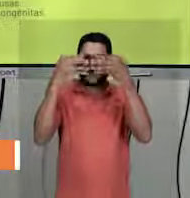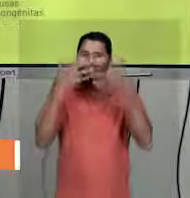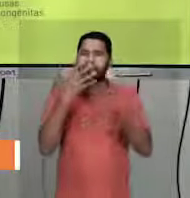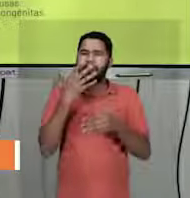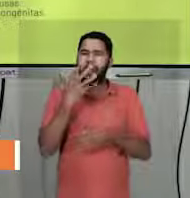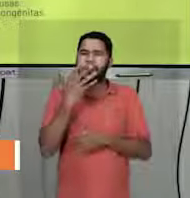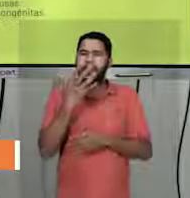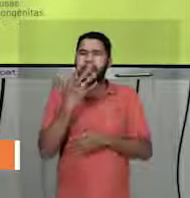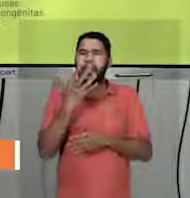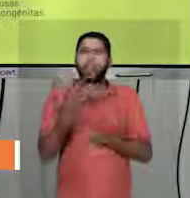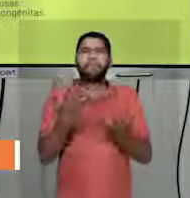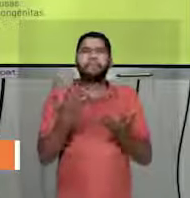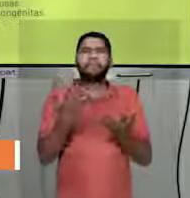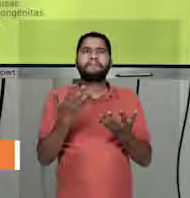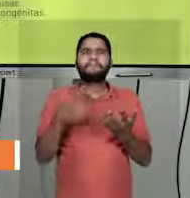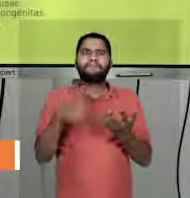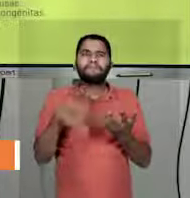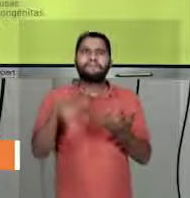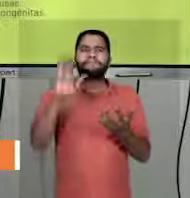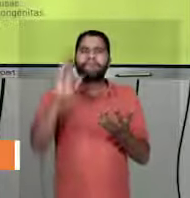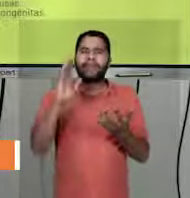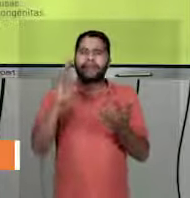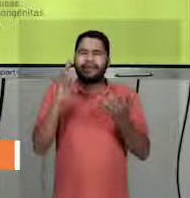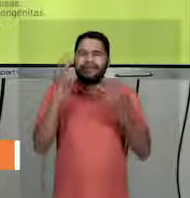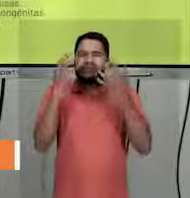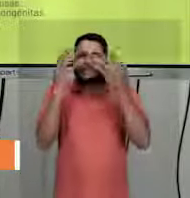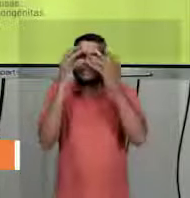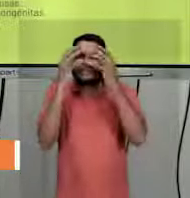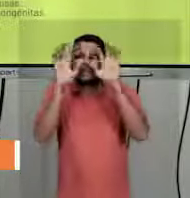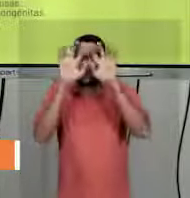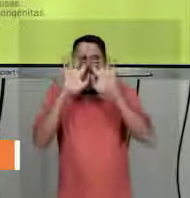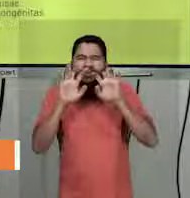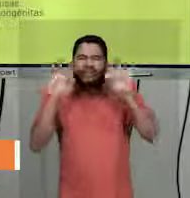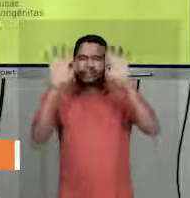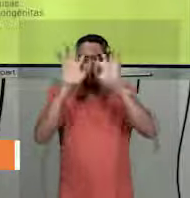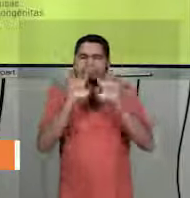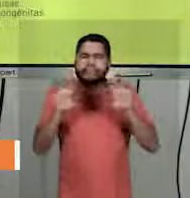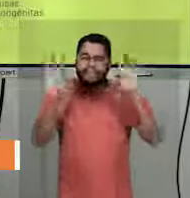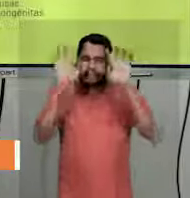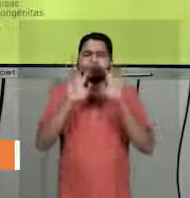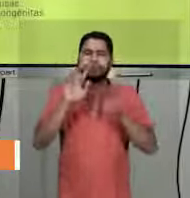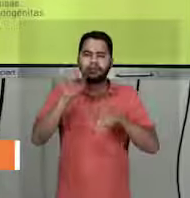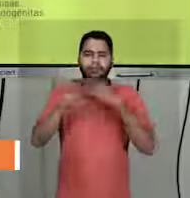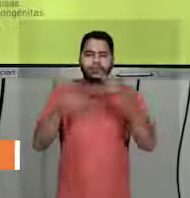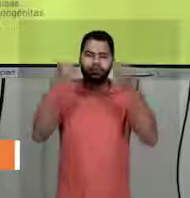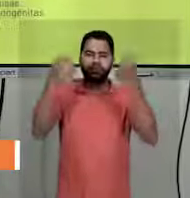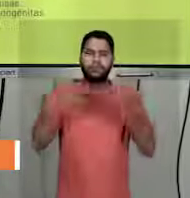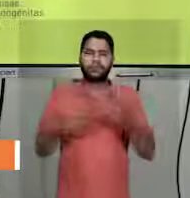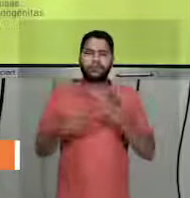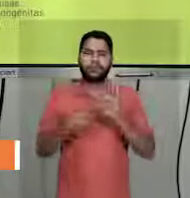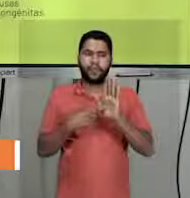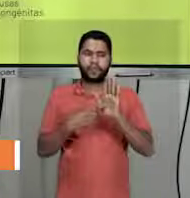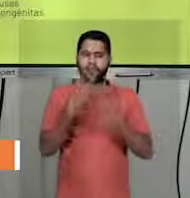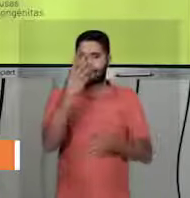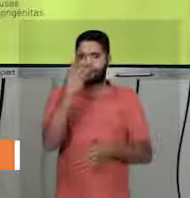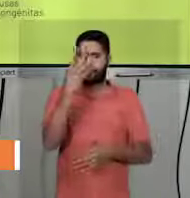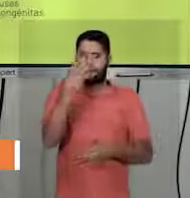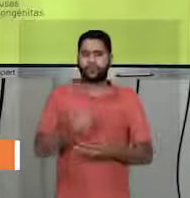assim, vai ficando mais opaco, mais leitoso. Nós vamos ver depois, eu vou mostrar para vocês uma